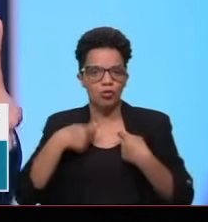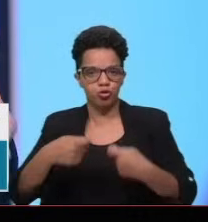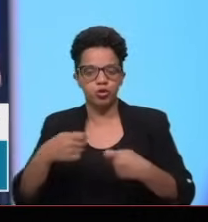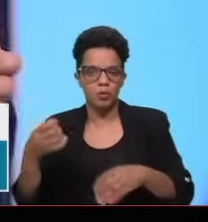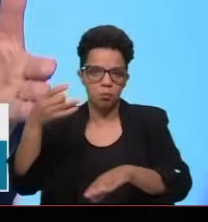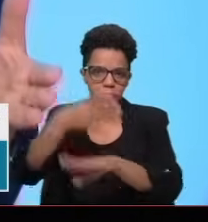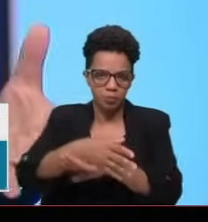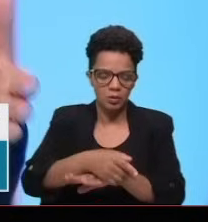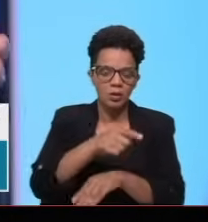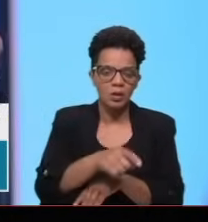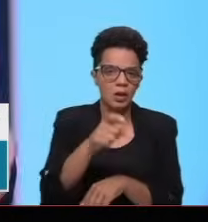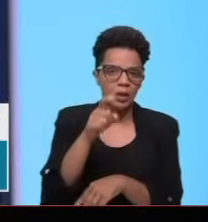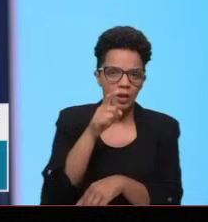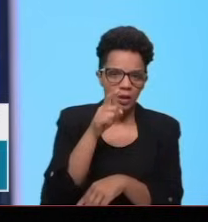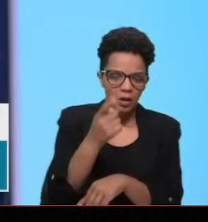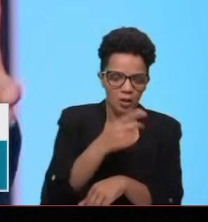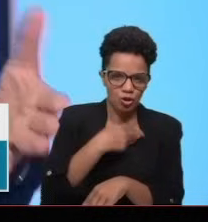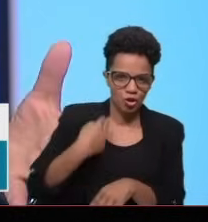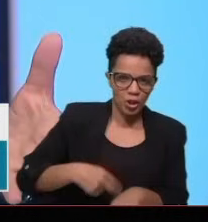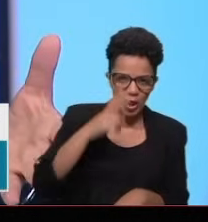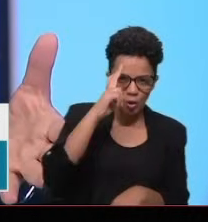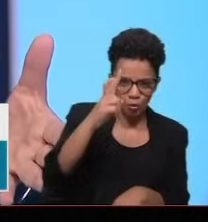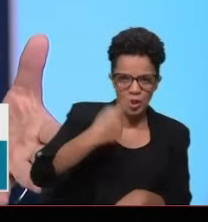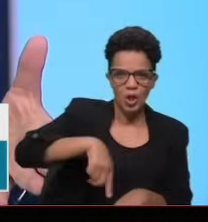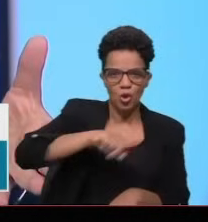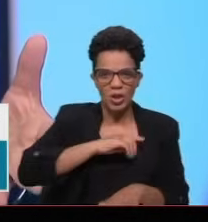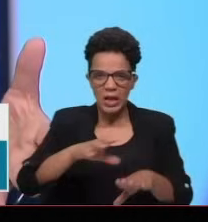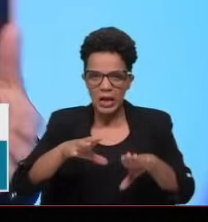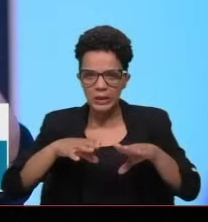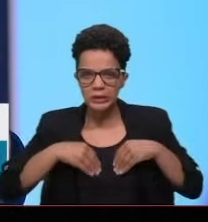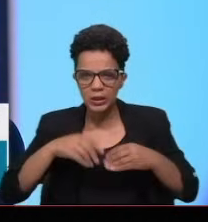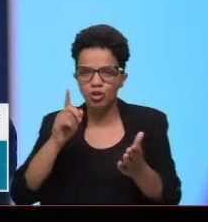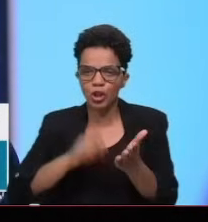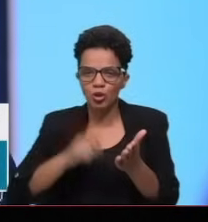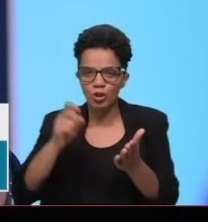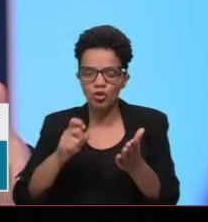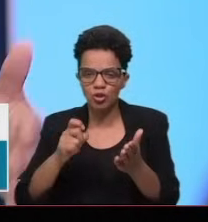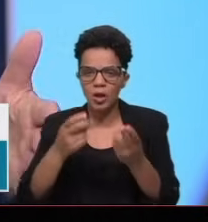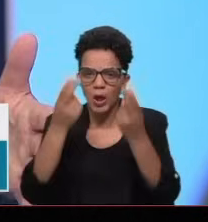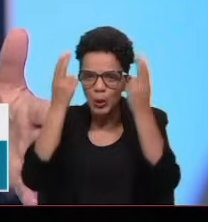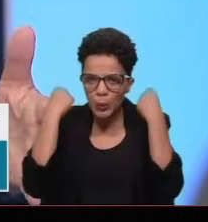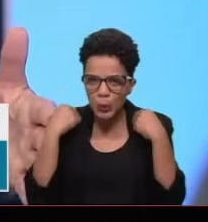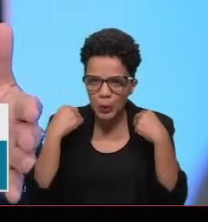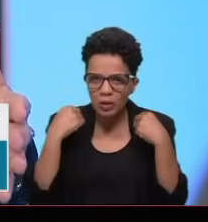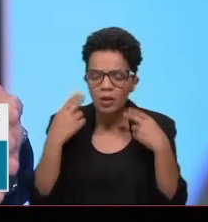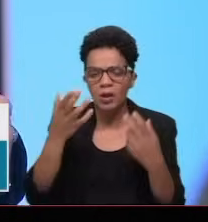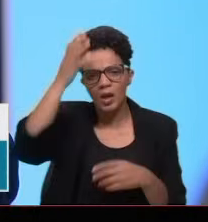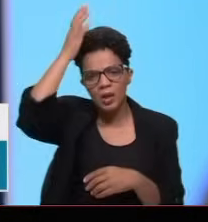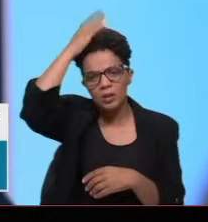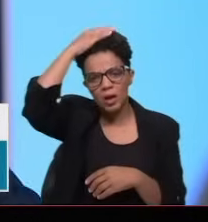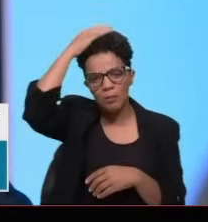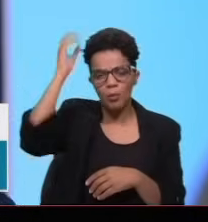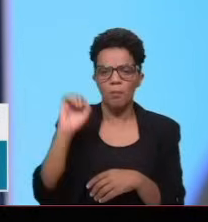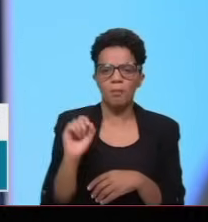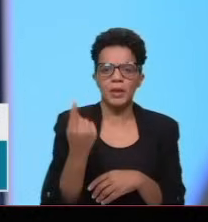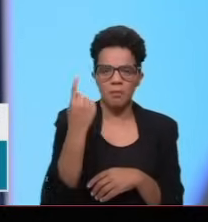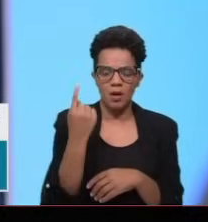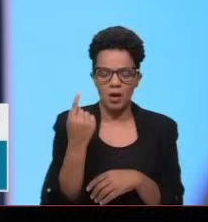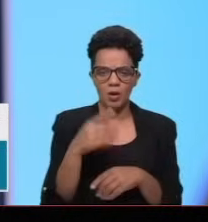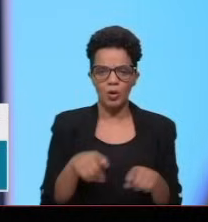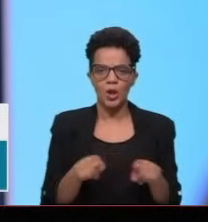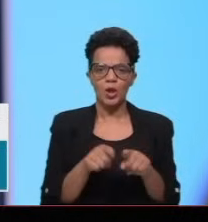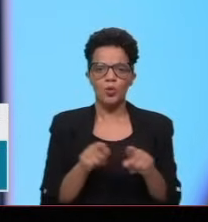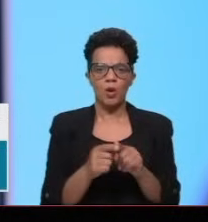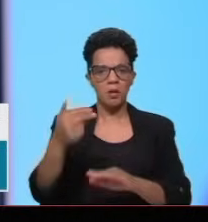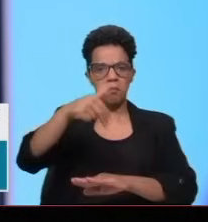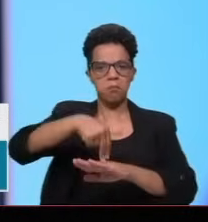ou a China vamos mesmo aceitar os termos do debate que foram impostos pelos Estados Unidos na América aliás Donald trump foi o primeiro a vir de uma forma mais